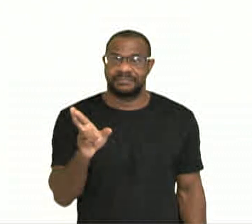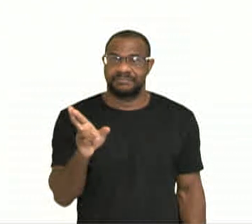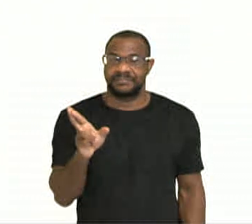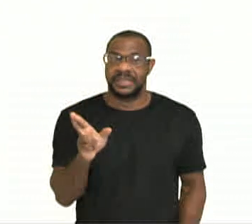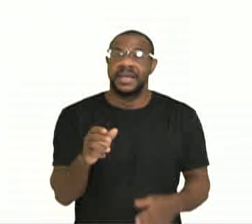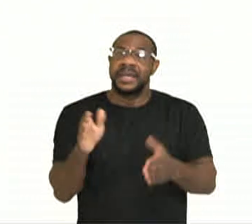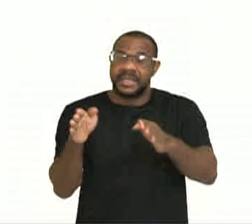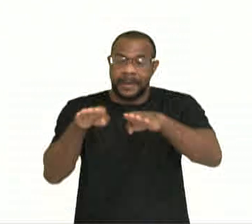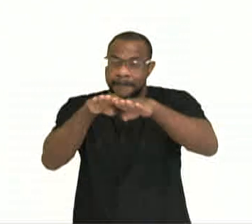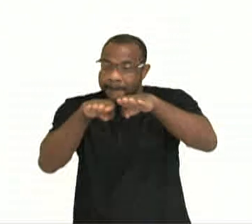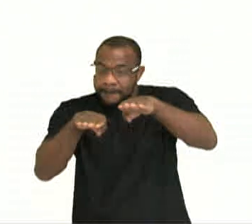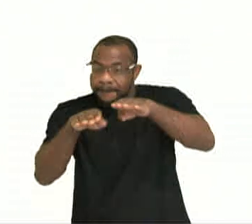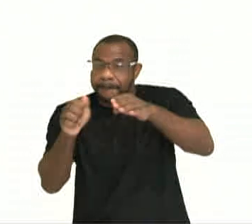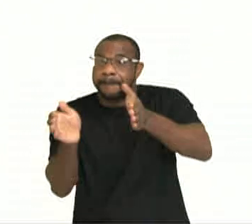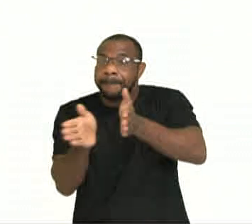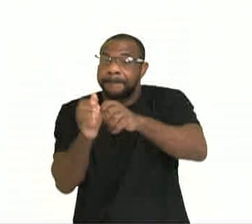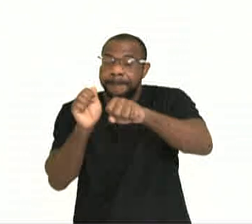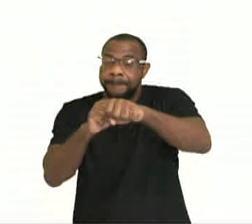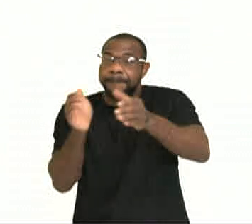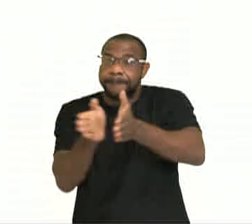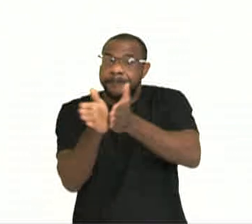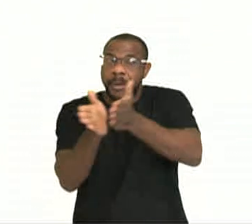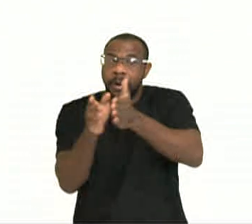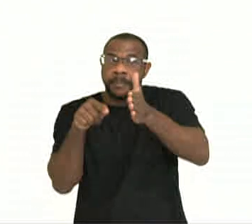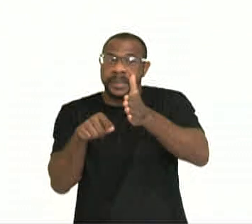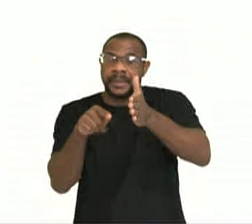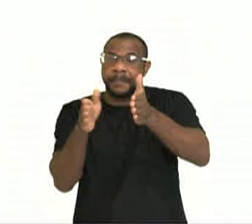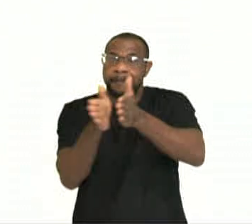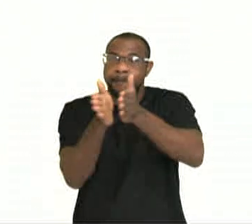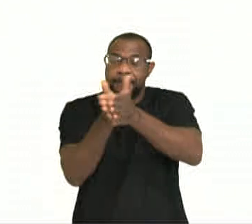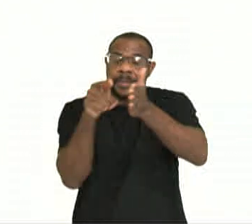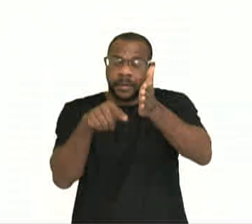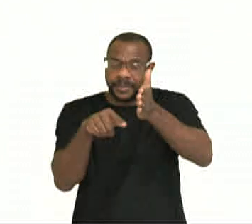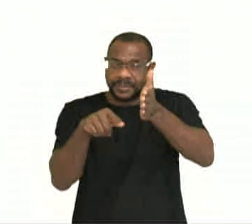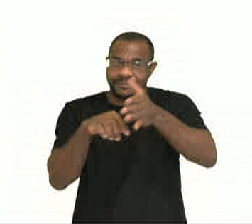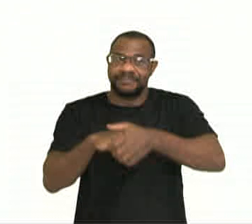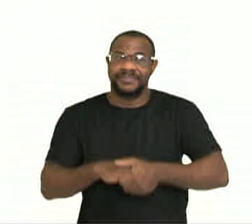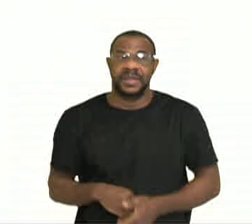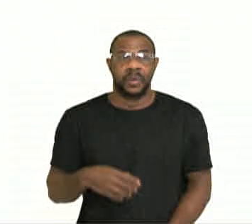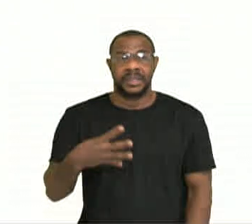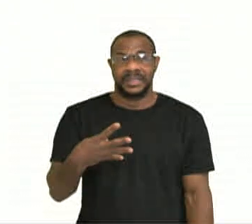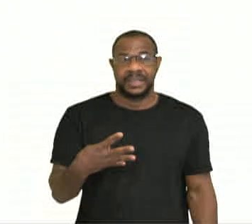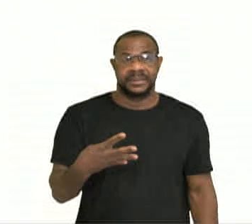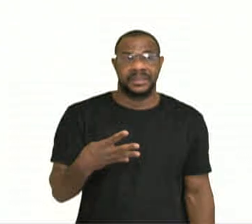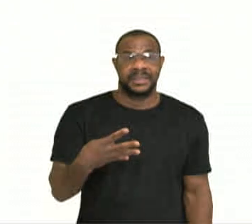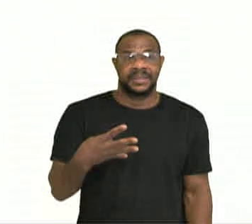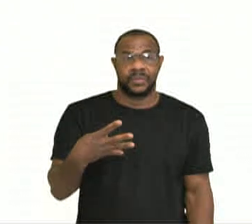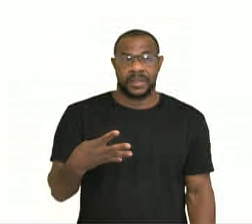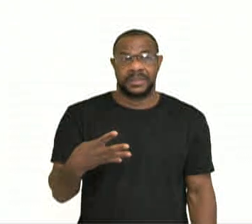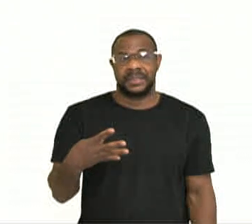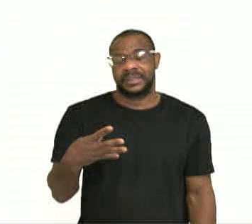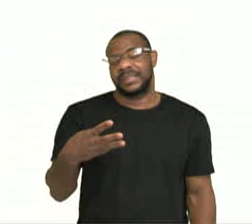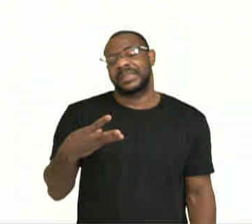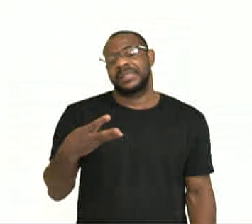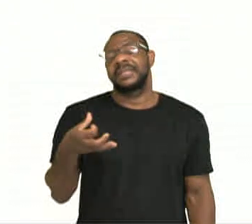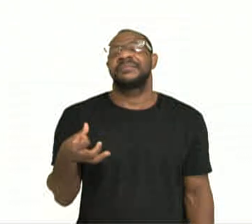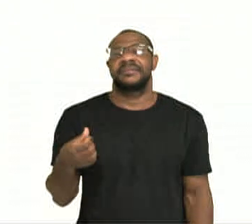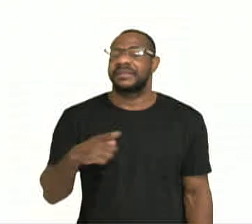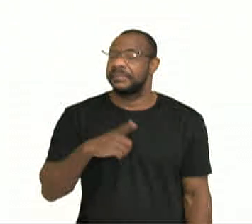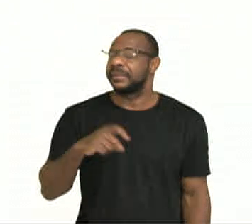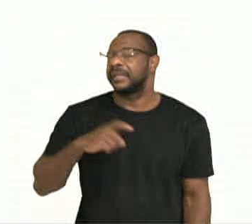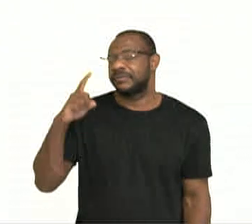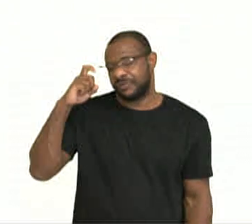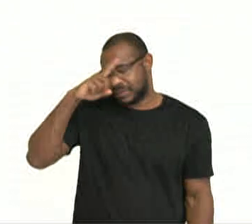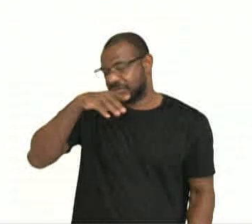IBGE ali, a pessoa que tem uma renda per capita de 436, o que também gera muitas dificuldades